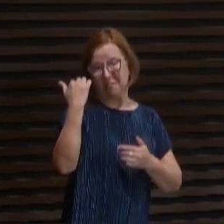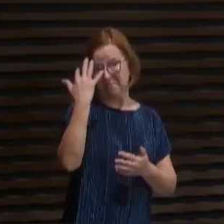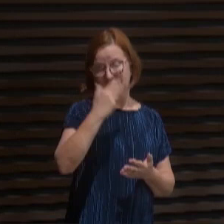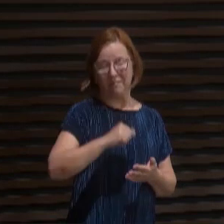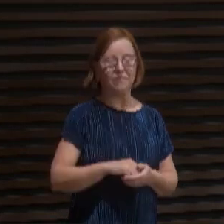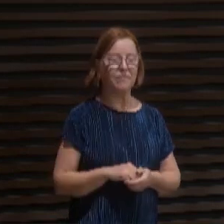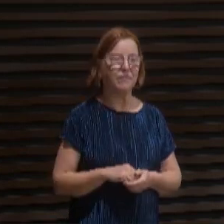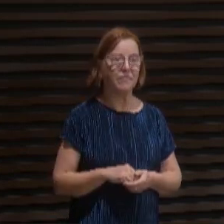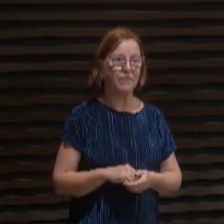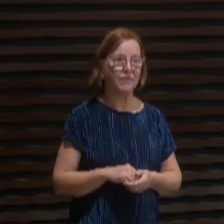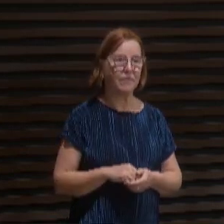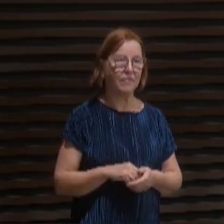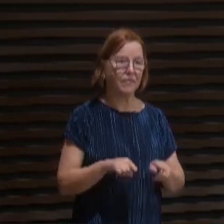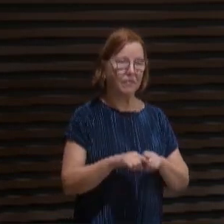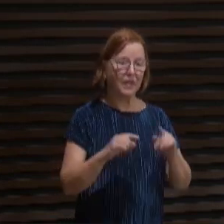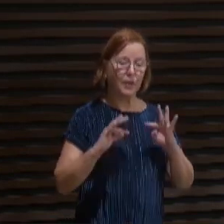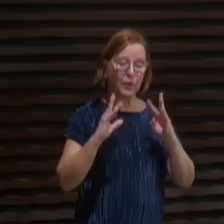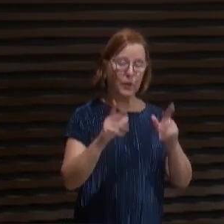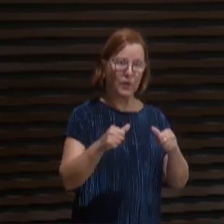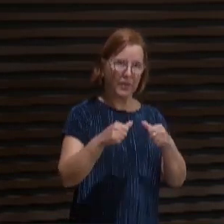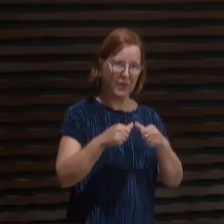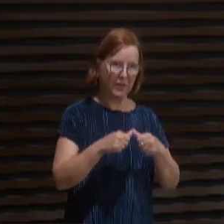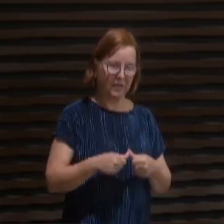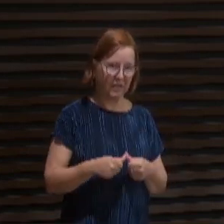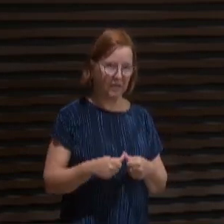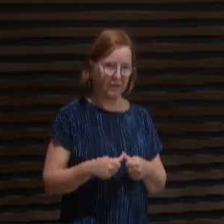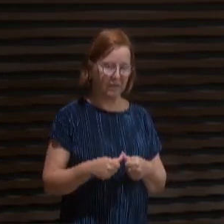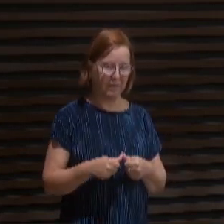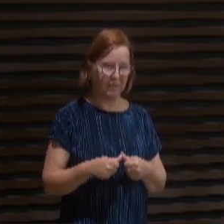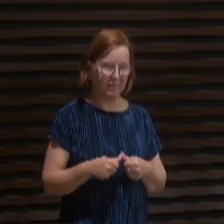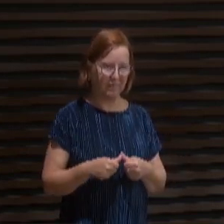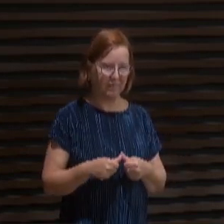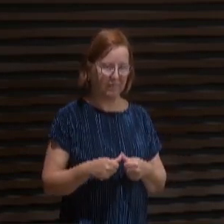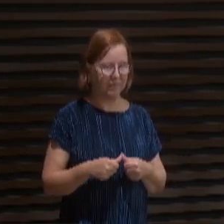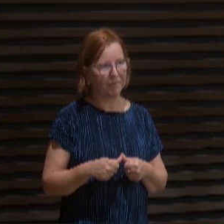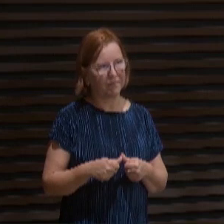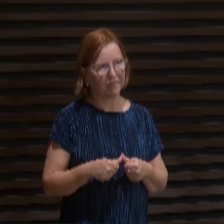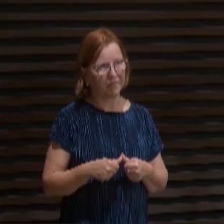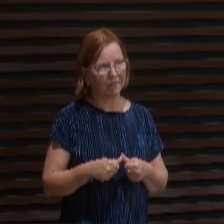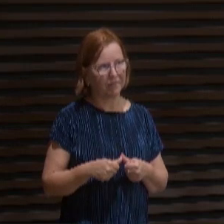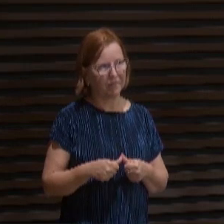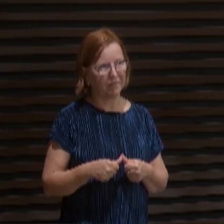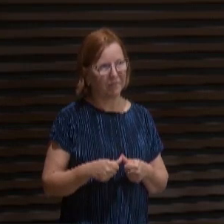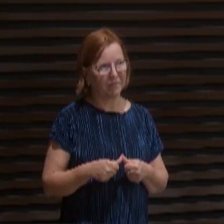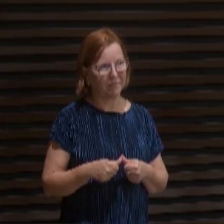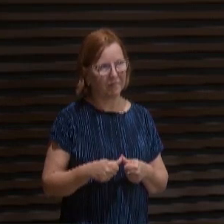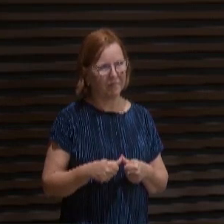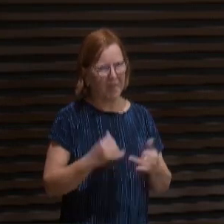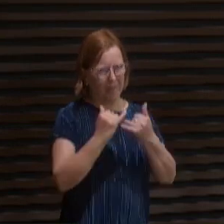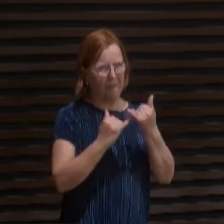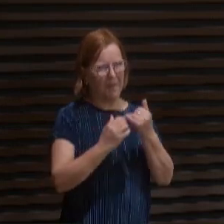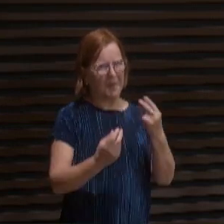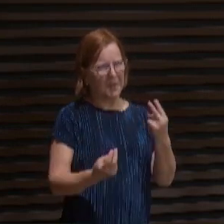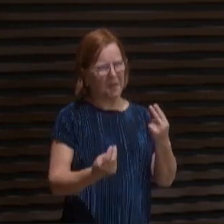Mas todas estas pretensões, ou todas estas aparente humildade